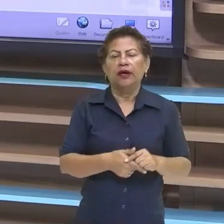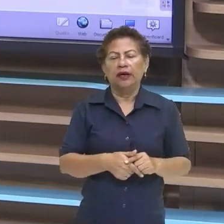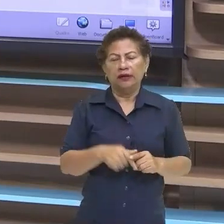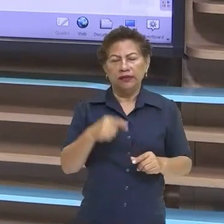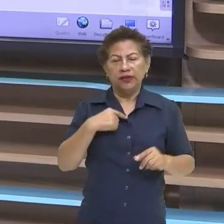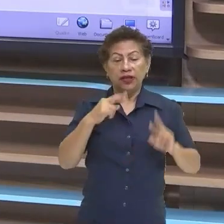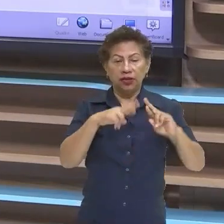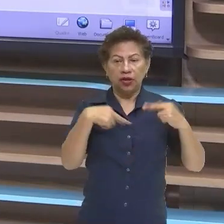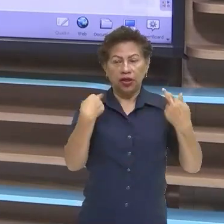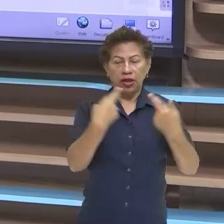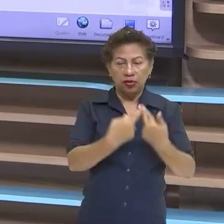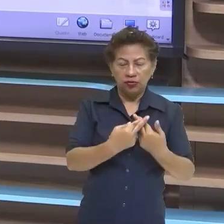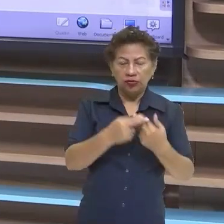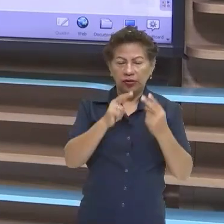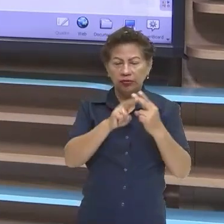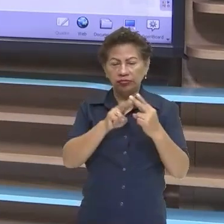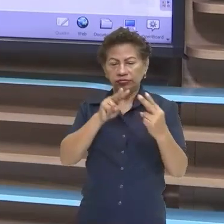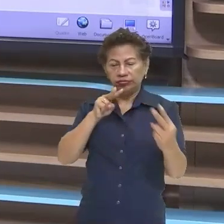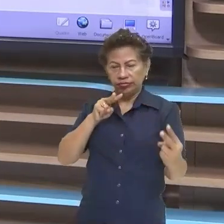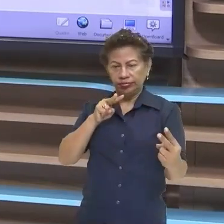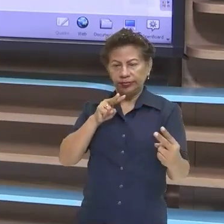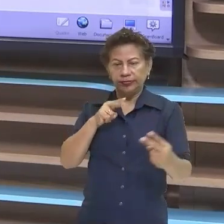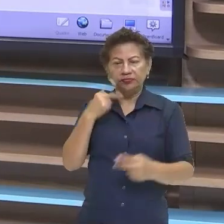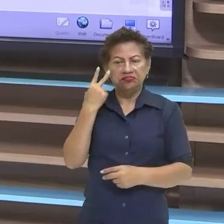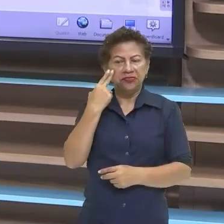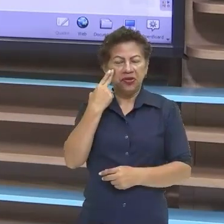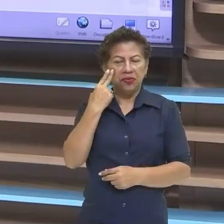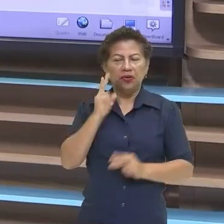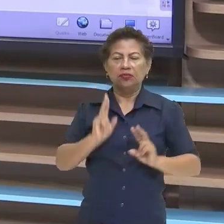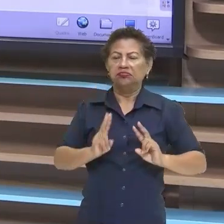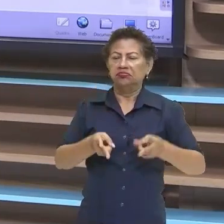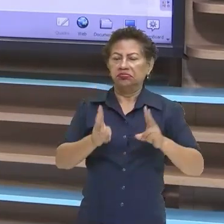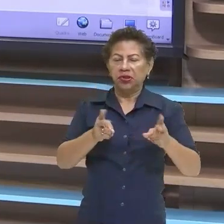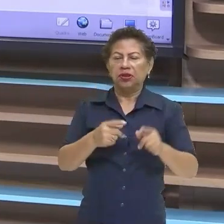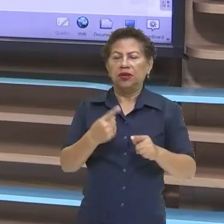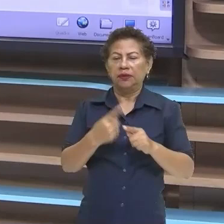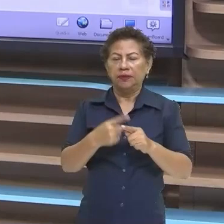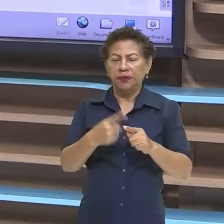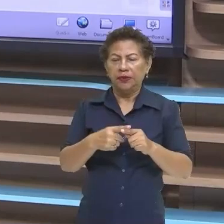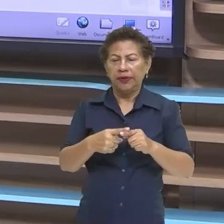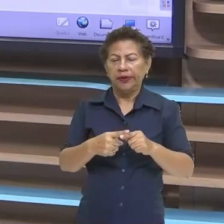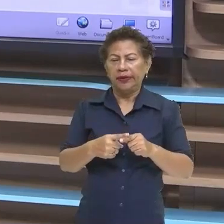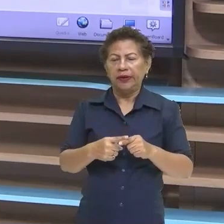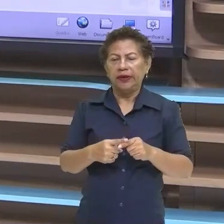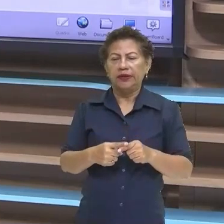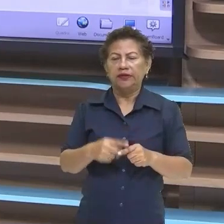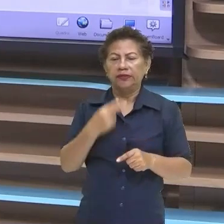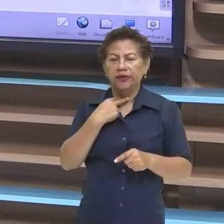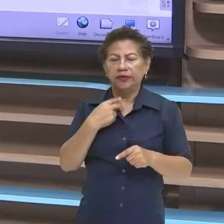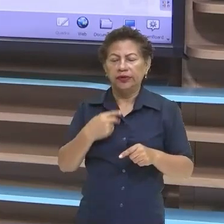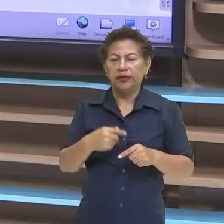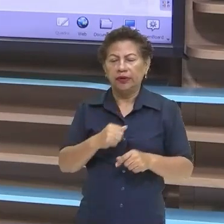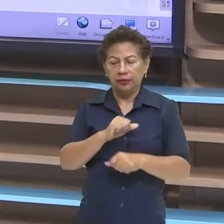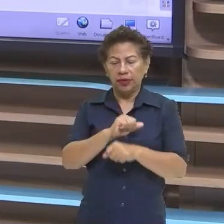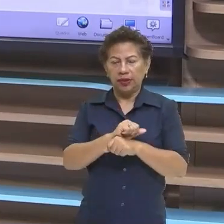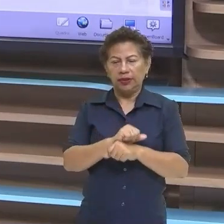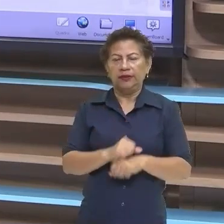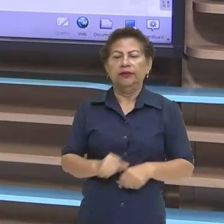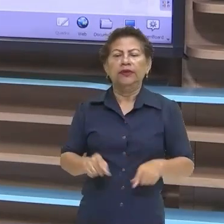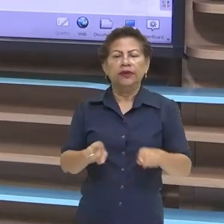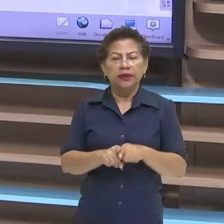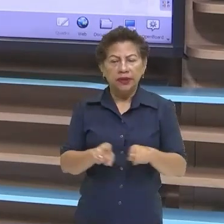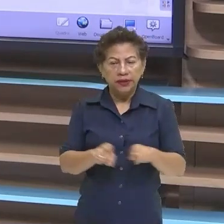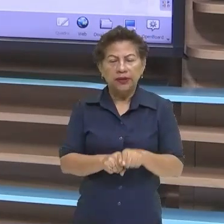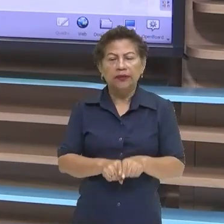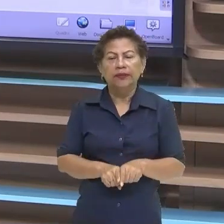as reuniões, tocando ali o trabalho, né, para a gente não parar. Então, a partir de tudo isso, ou também através